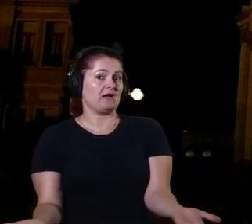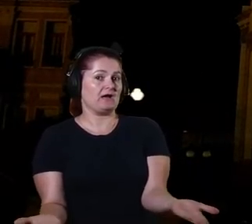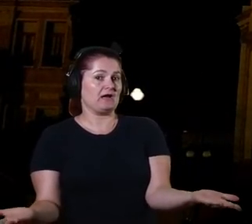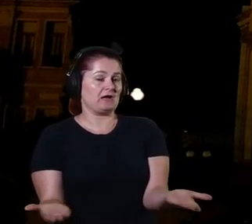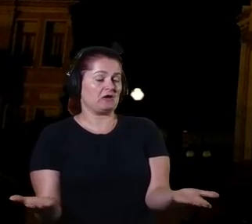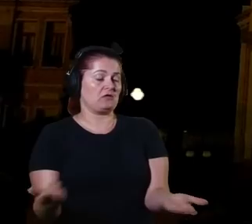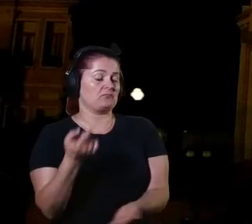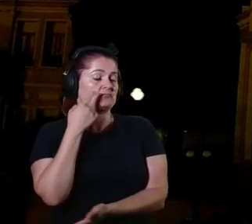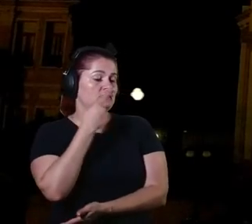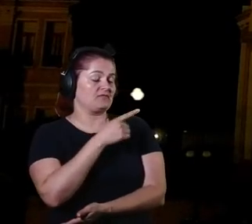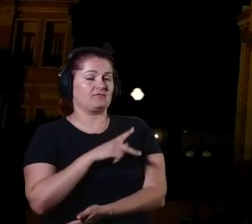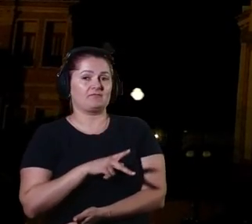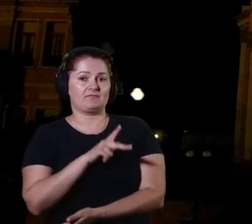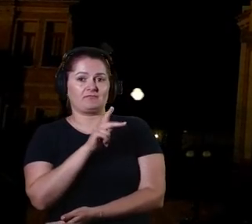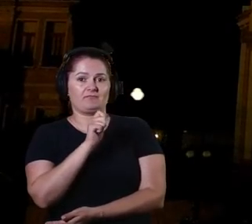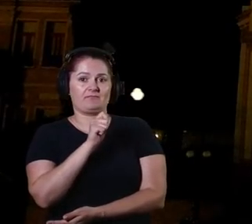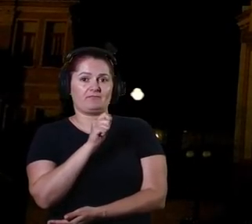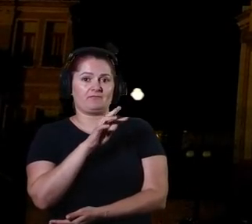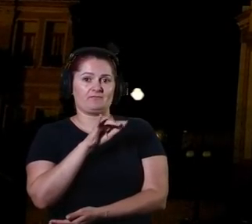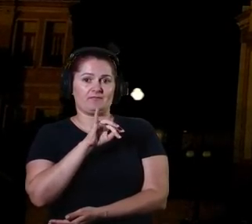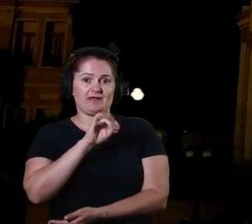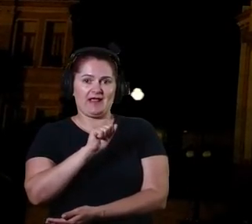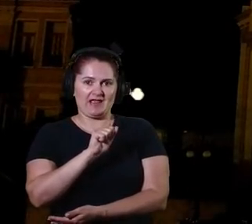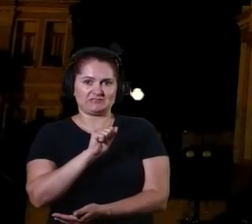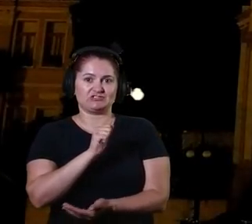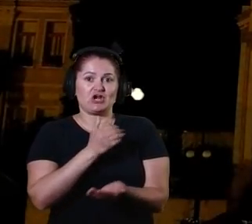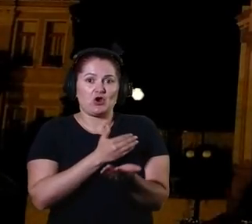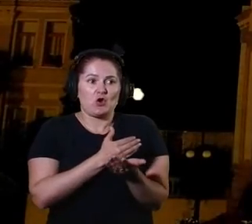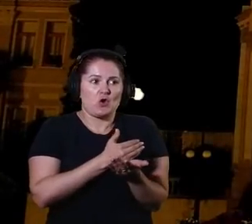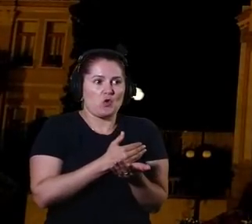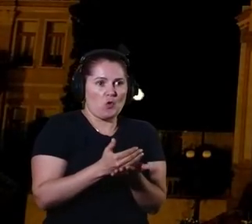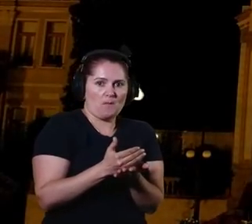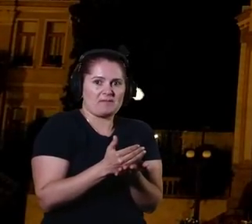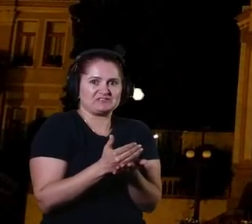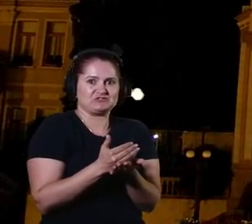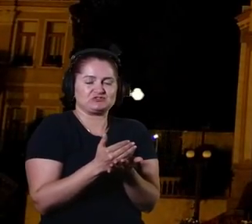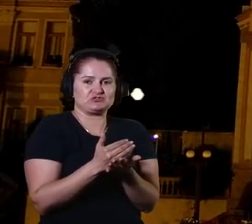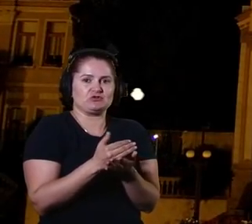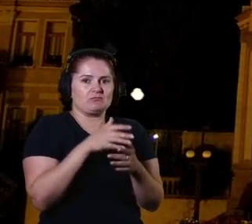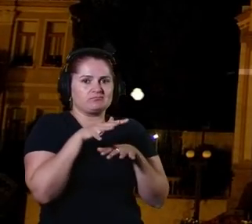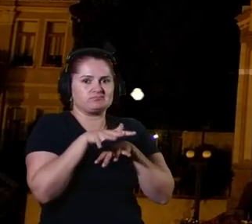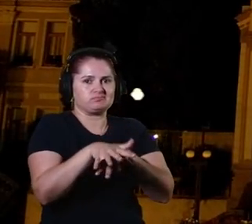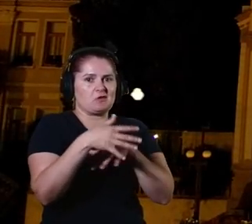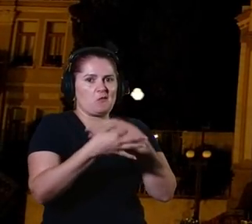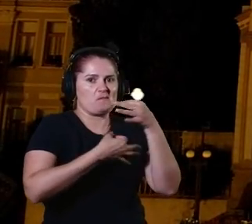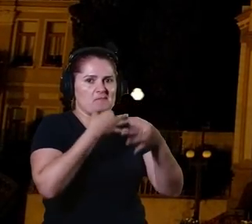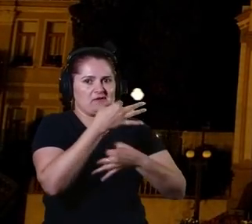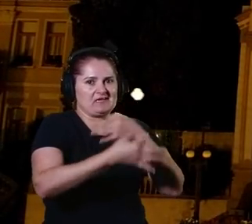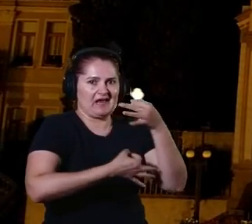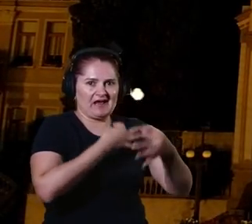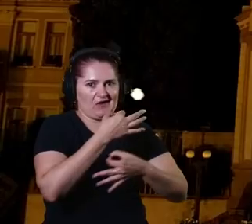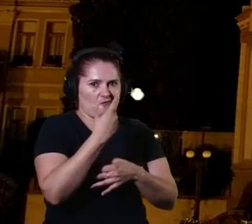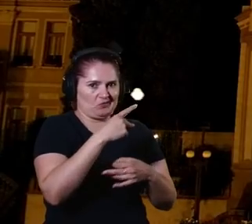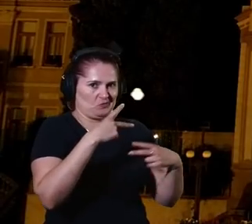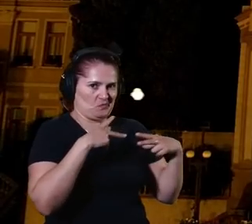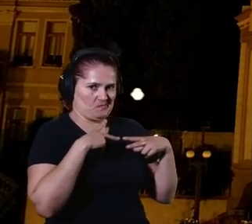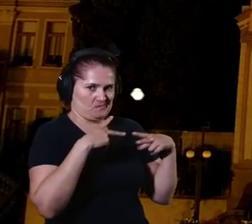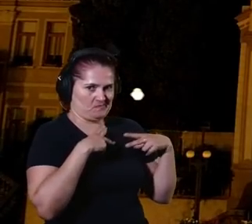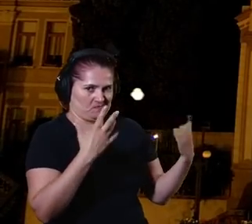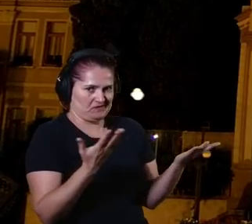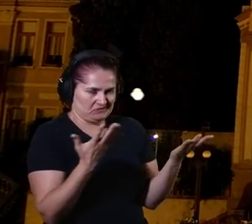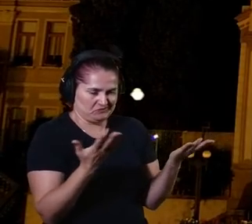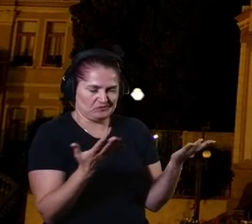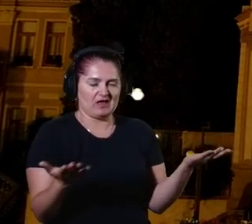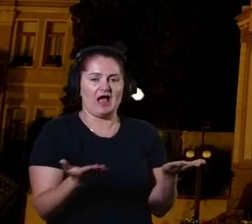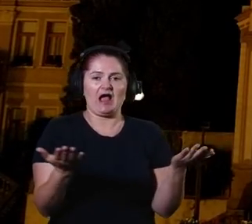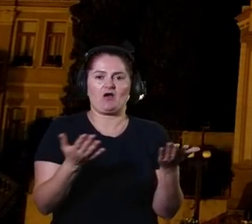primeira introdução, participação, lá quando era uma hora de desfile, né? Depois veio para cá toda a projeção, a